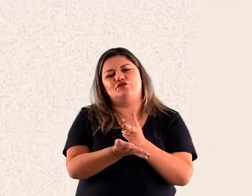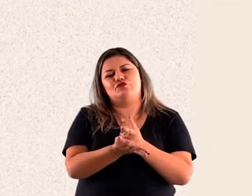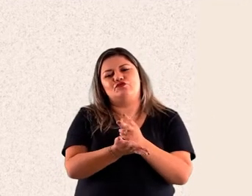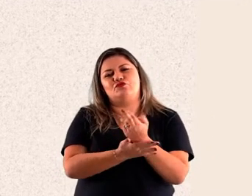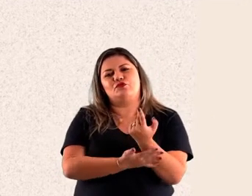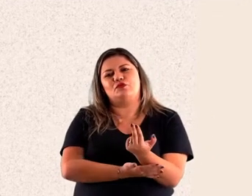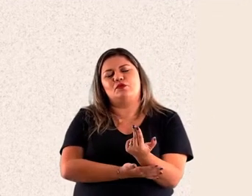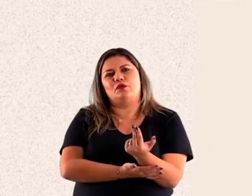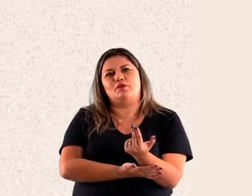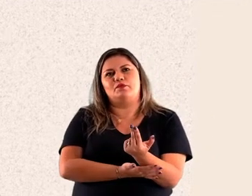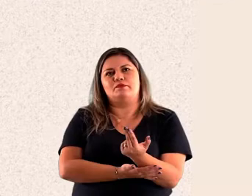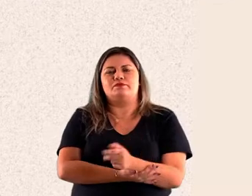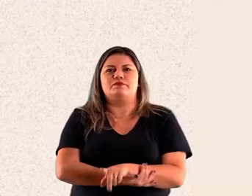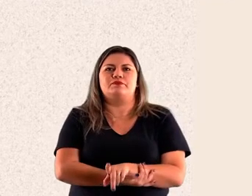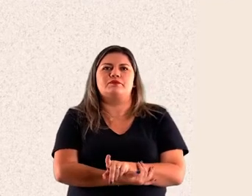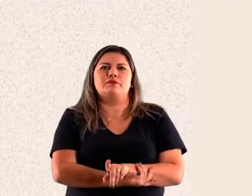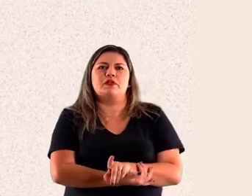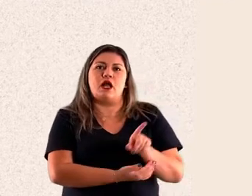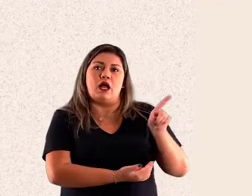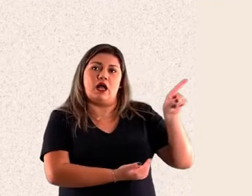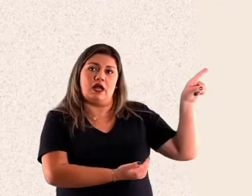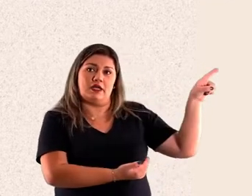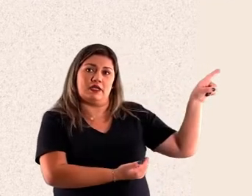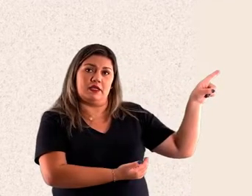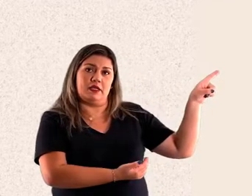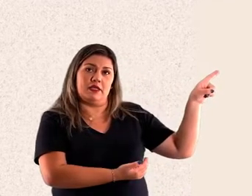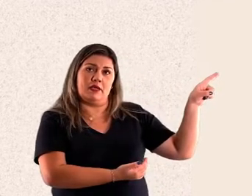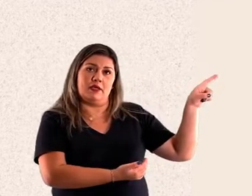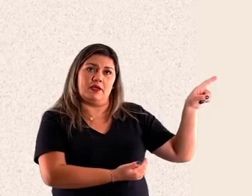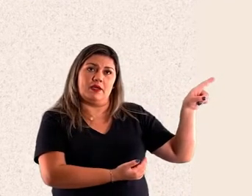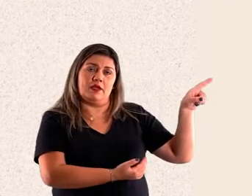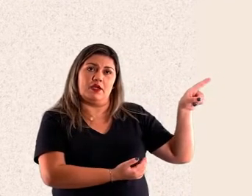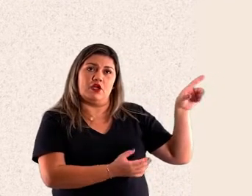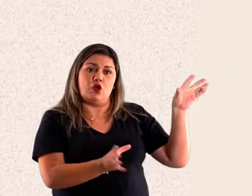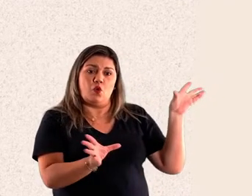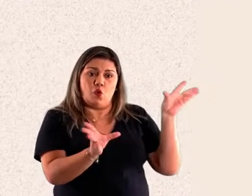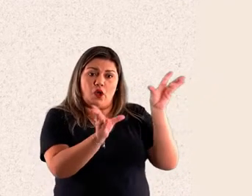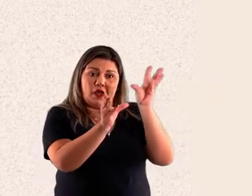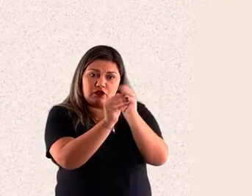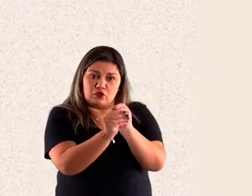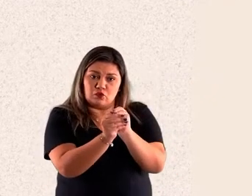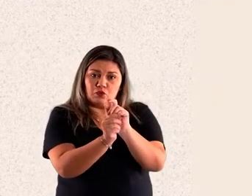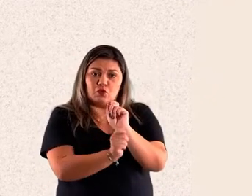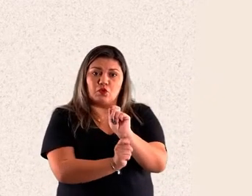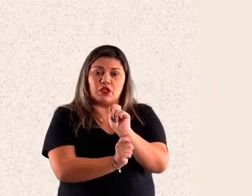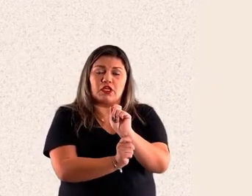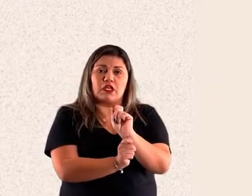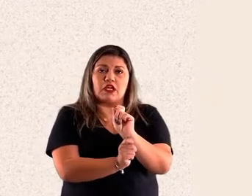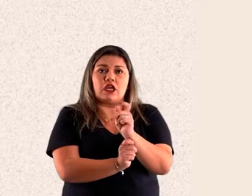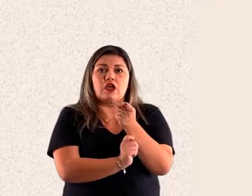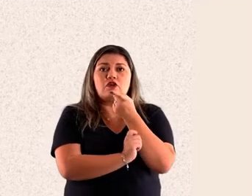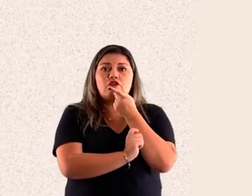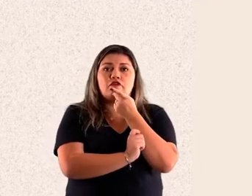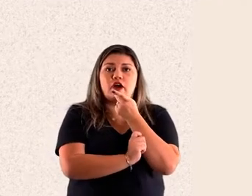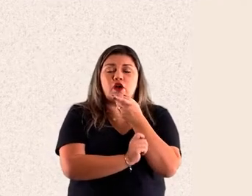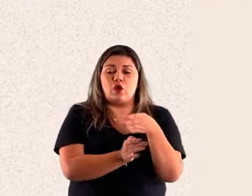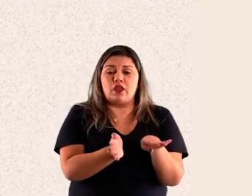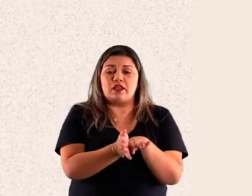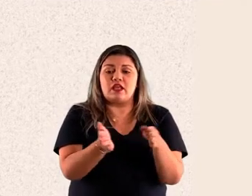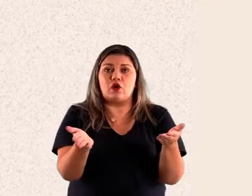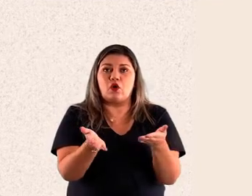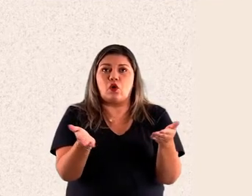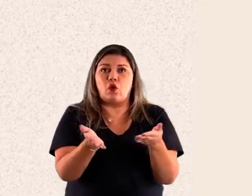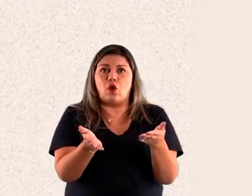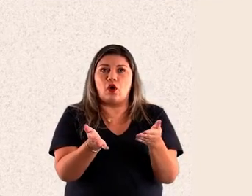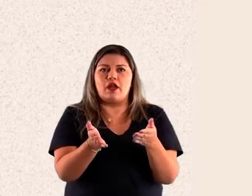e a aqui um pouquinho um resumo do que a gente falou até agora né e a gente falou da questão